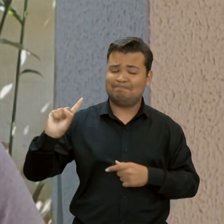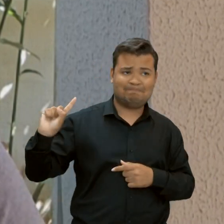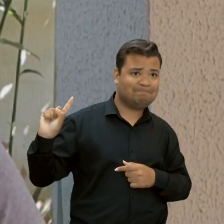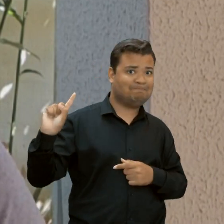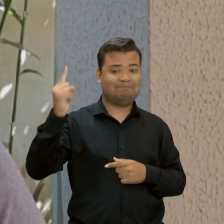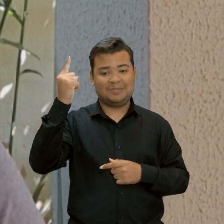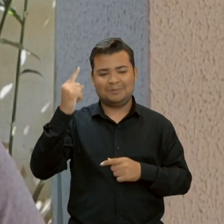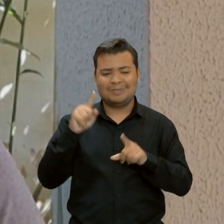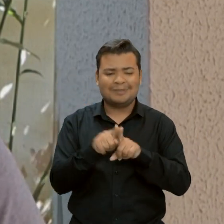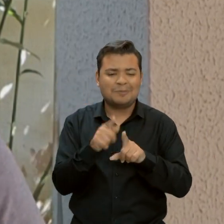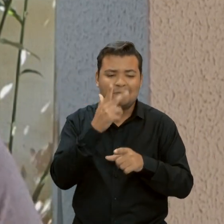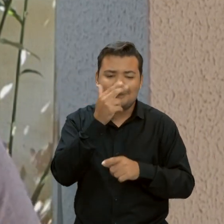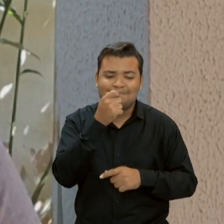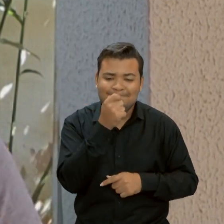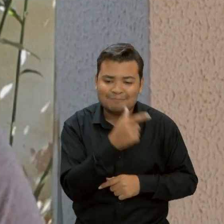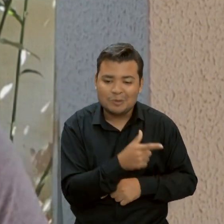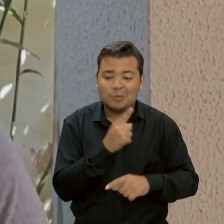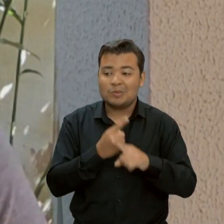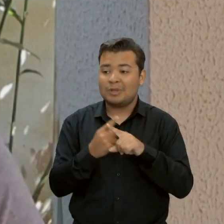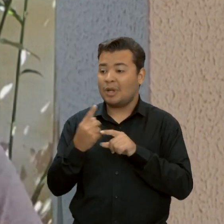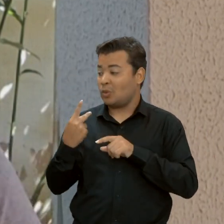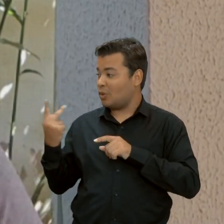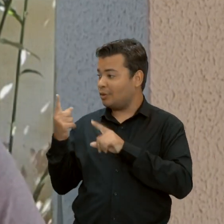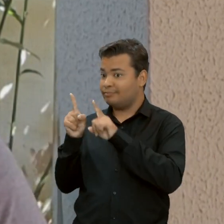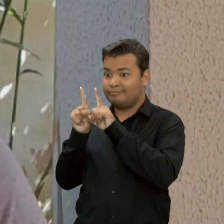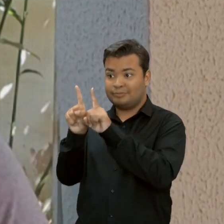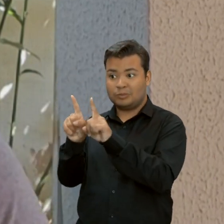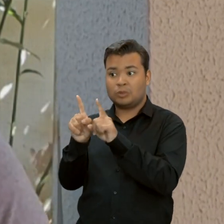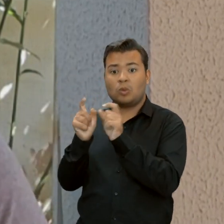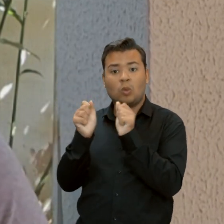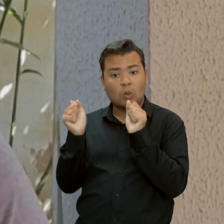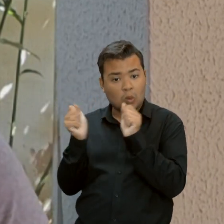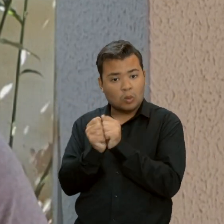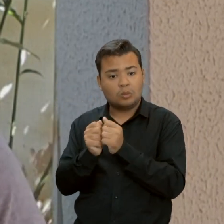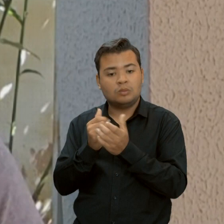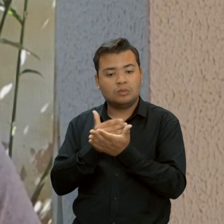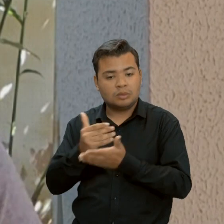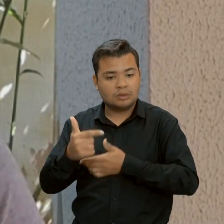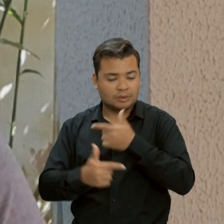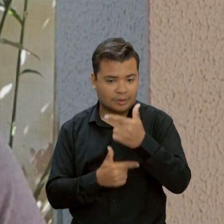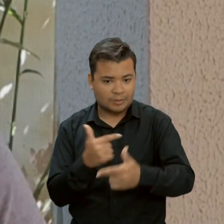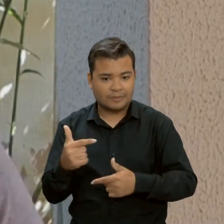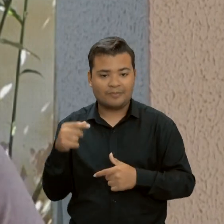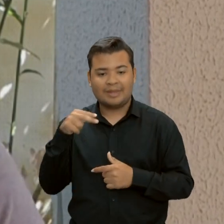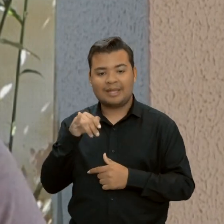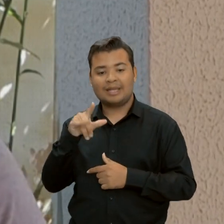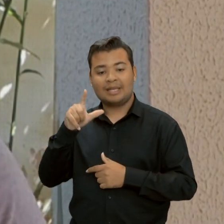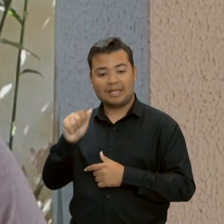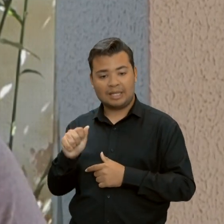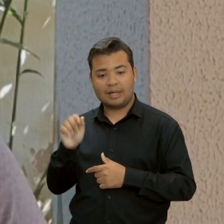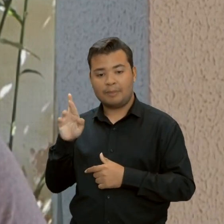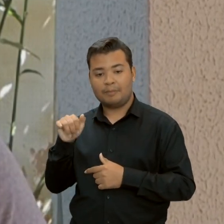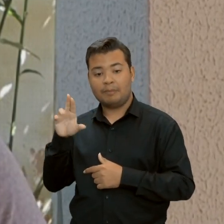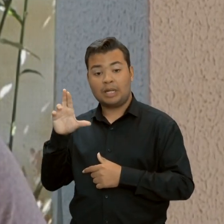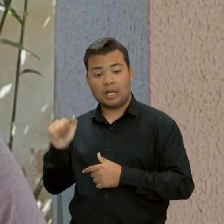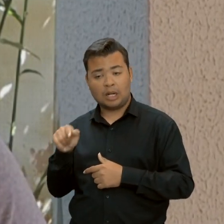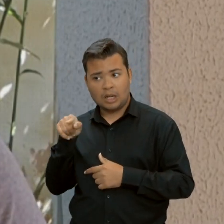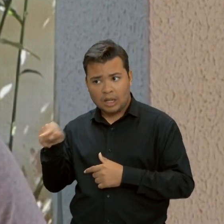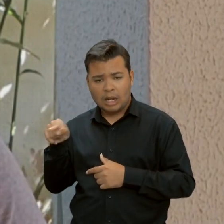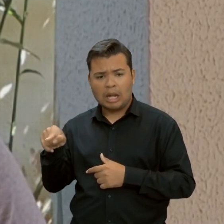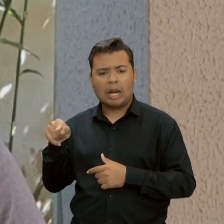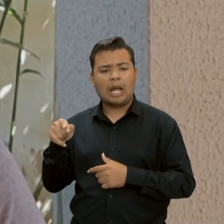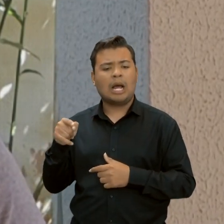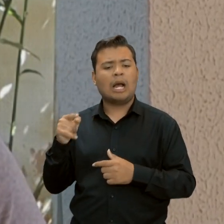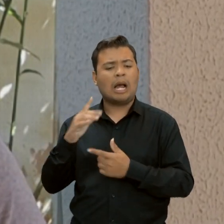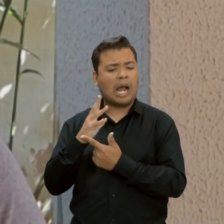é até engraçado para nós, que nós começamos juntas, né? Nila, que era Nirley. Nila Branca é uma grande artista, com uma